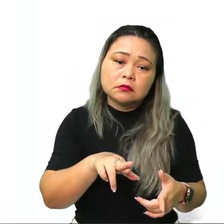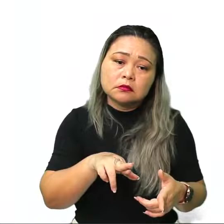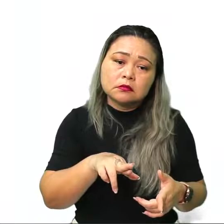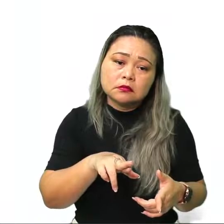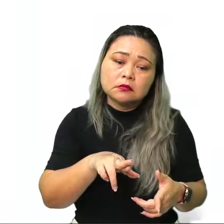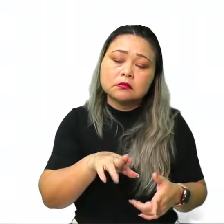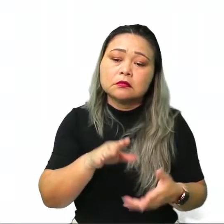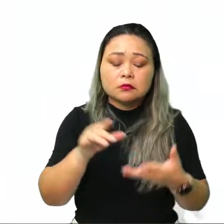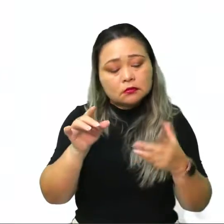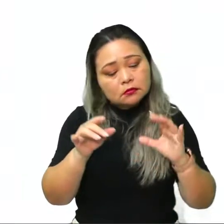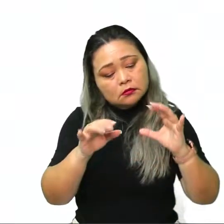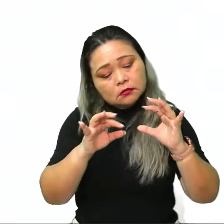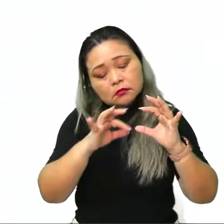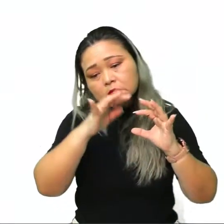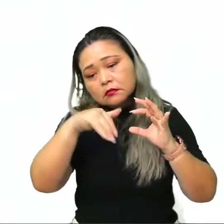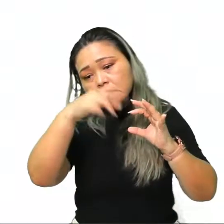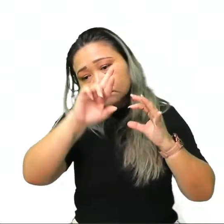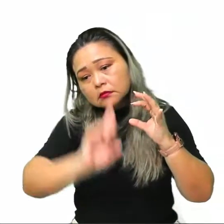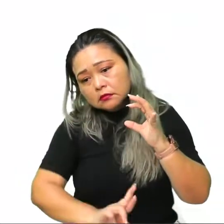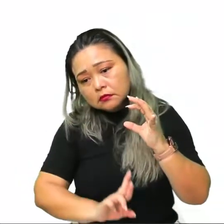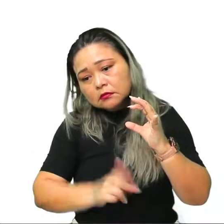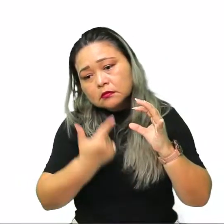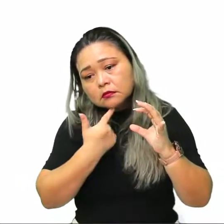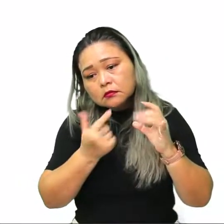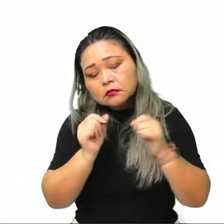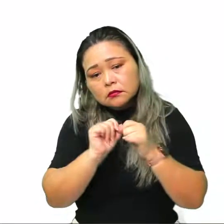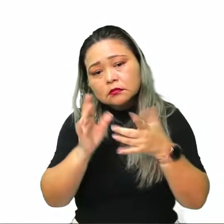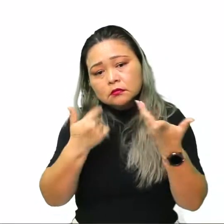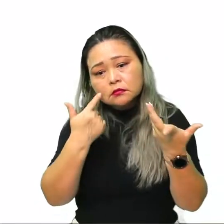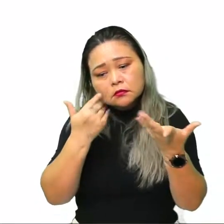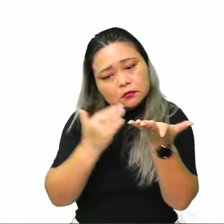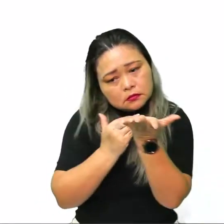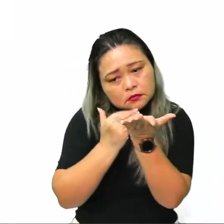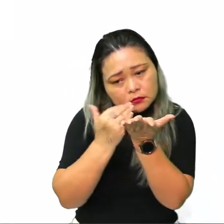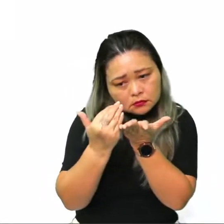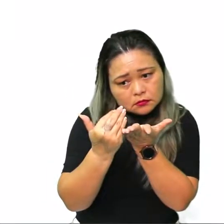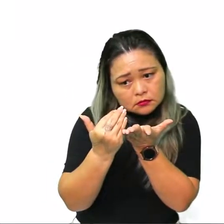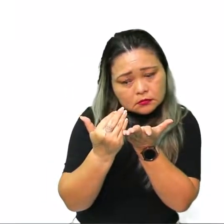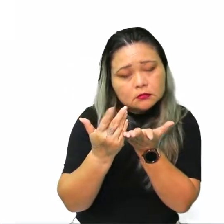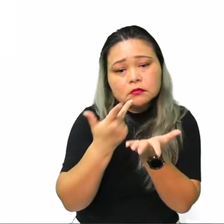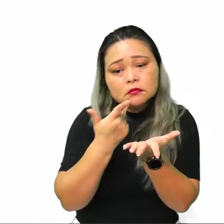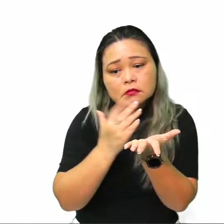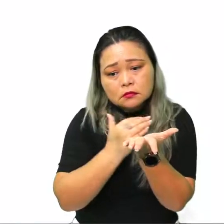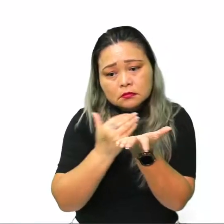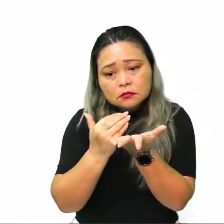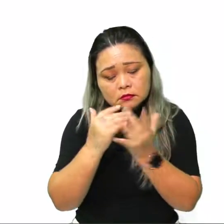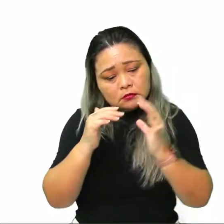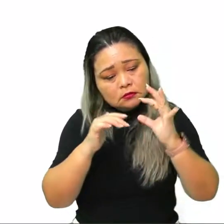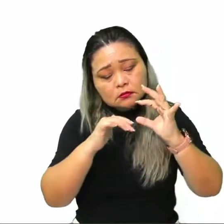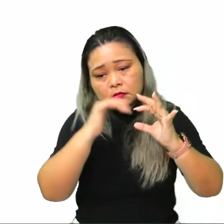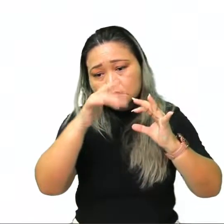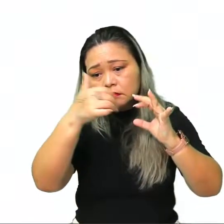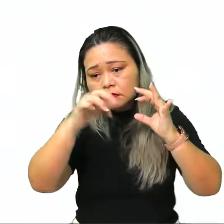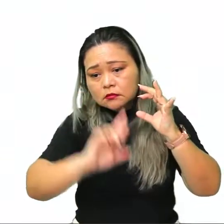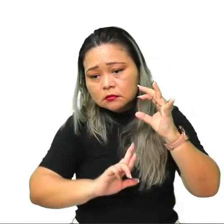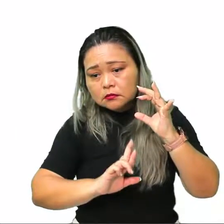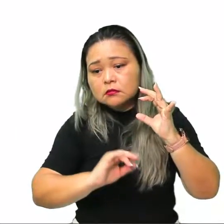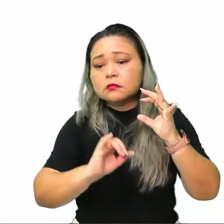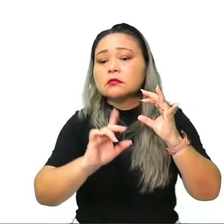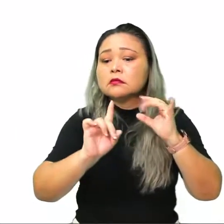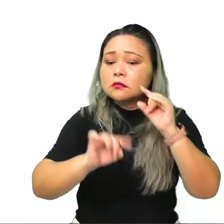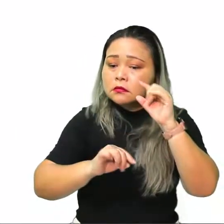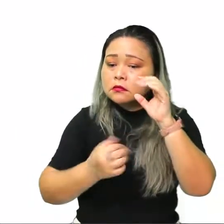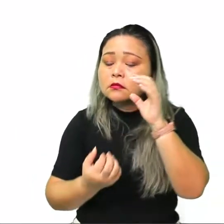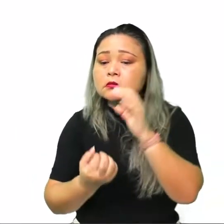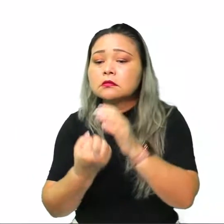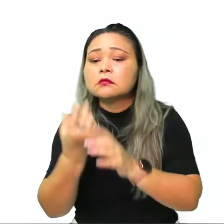os aminoácidos. Não foi o que eles falaram, que iniciou o processo, né? A partir das substâncias inorgânicas,